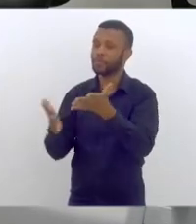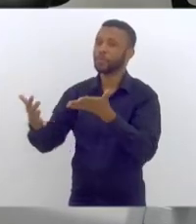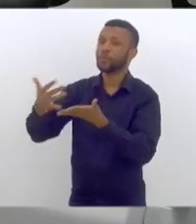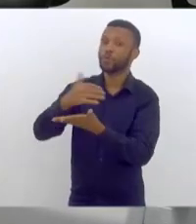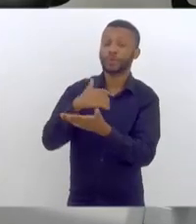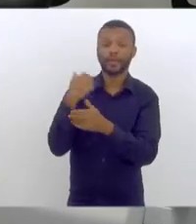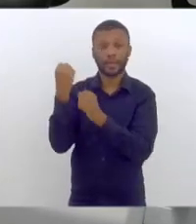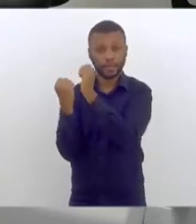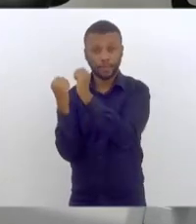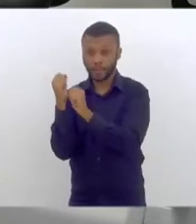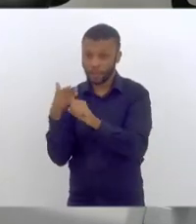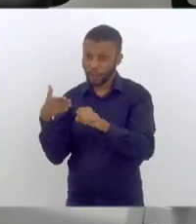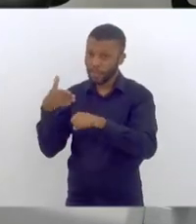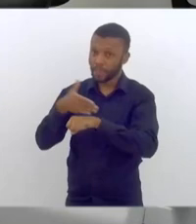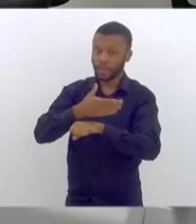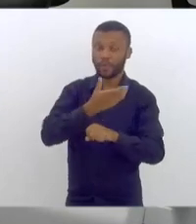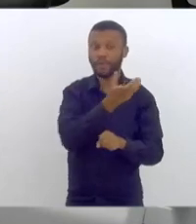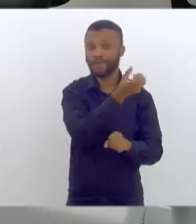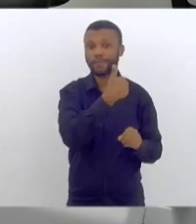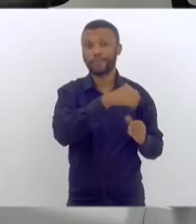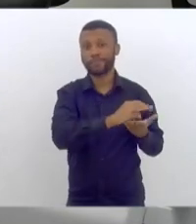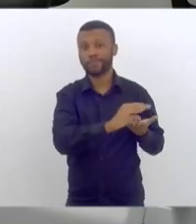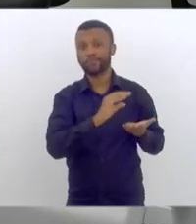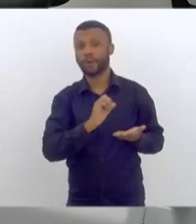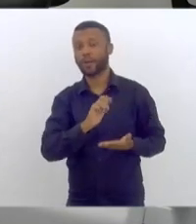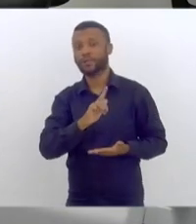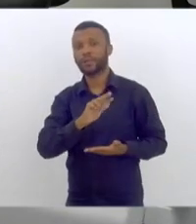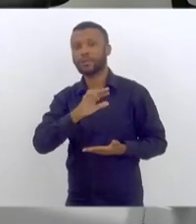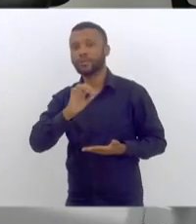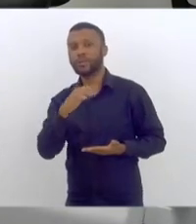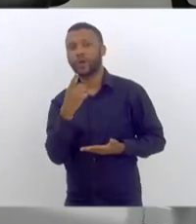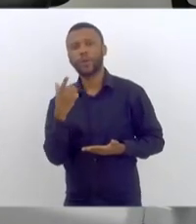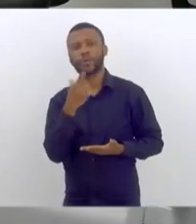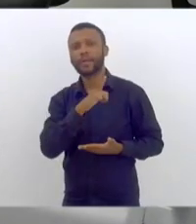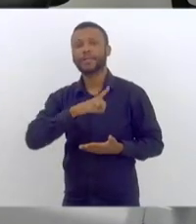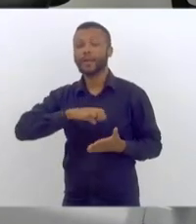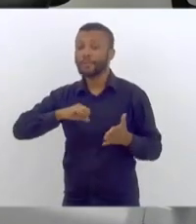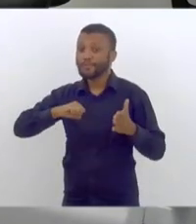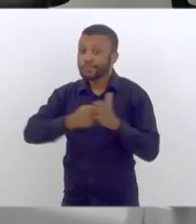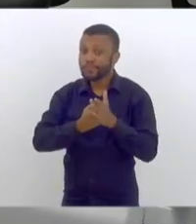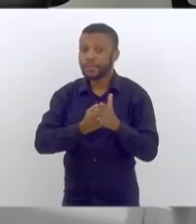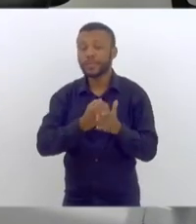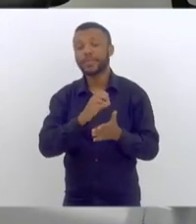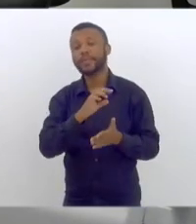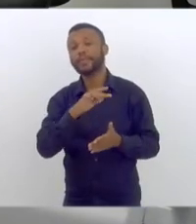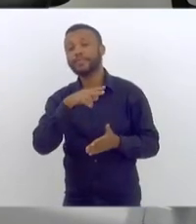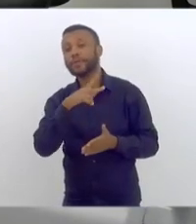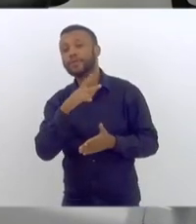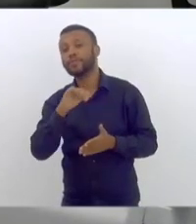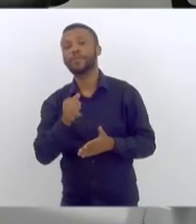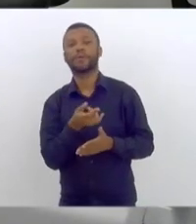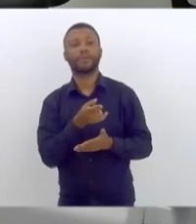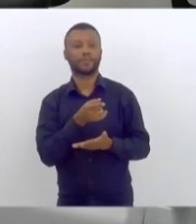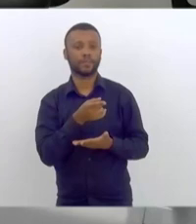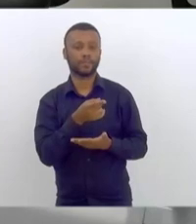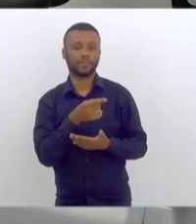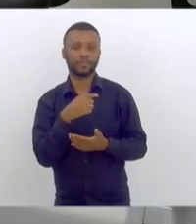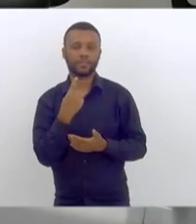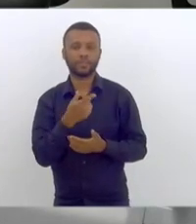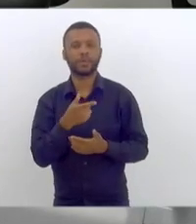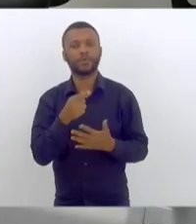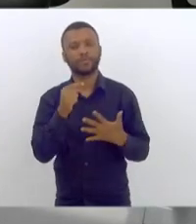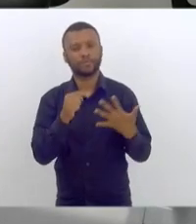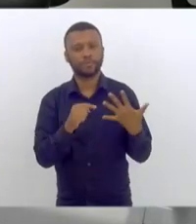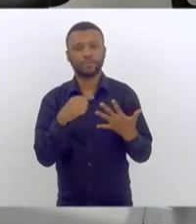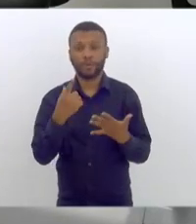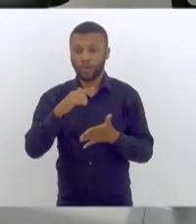acessam não acessam financiamento na G Rio a gente consegue ter esse CNPJ bloqueado Sem problema nenhum com relação a esses outros aspectos a gente não